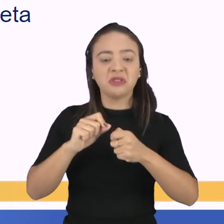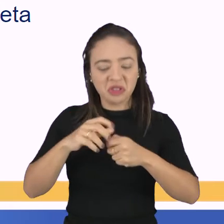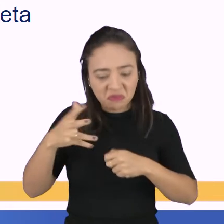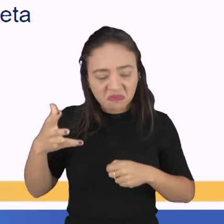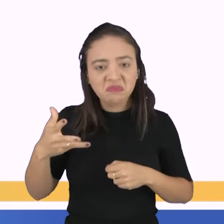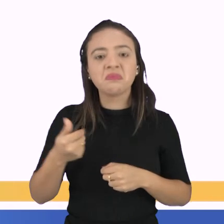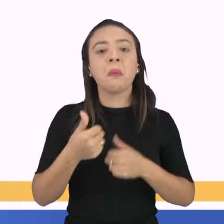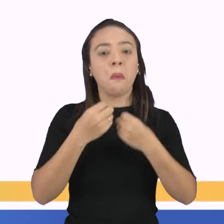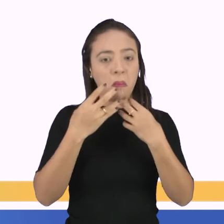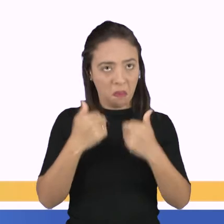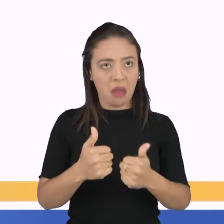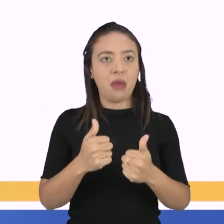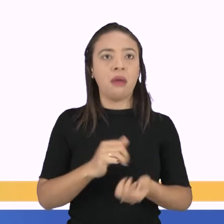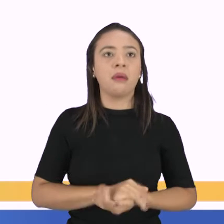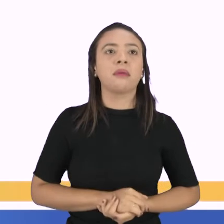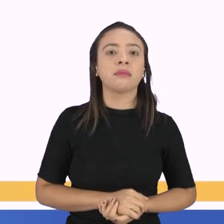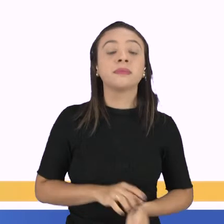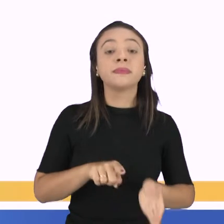bem.